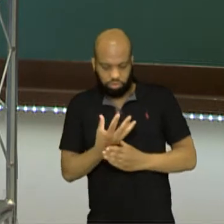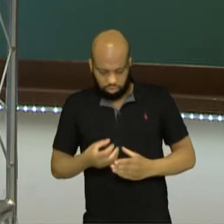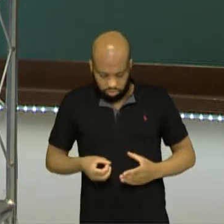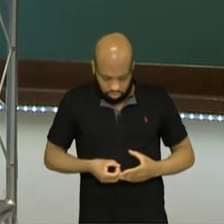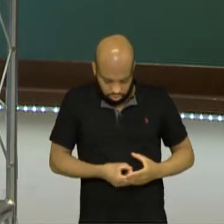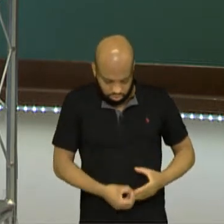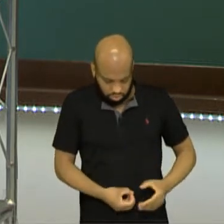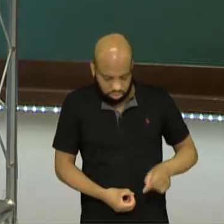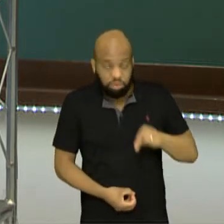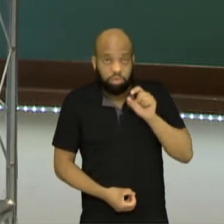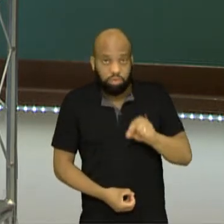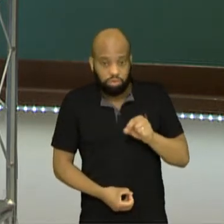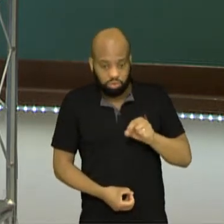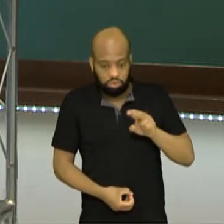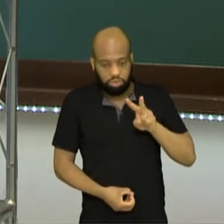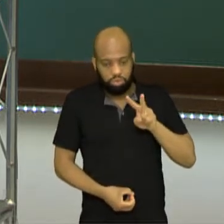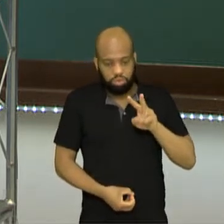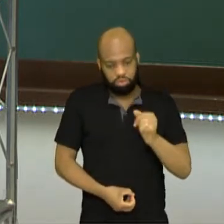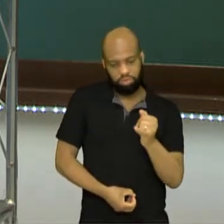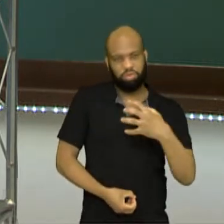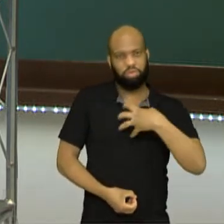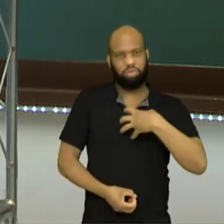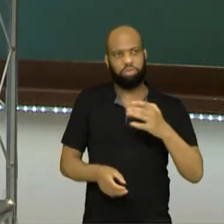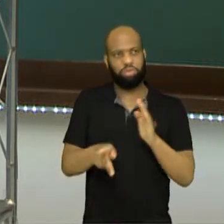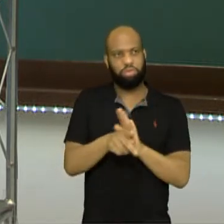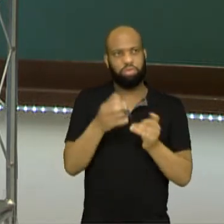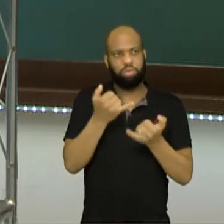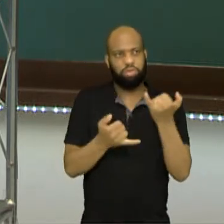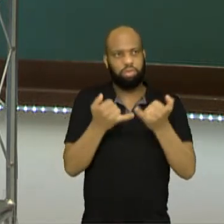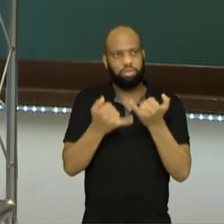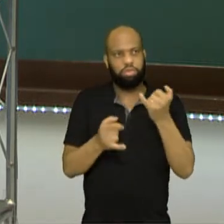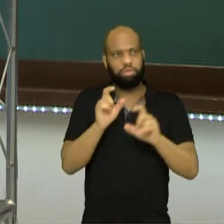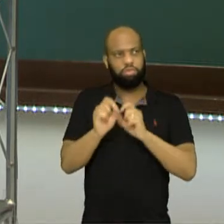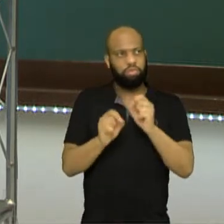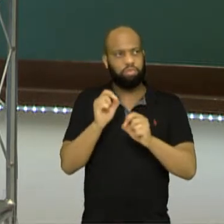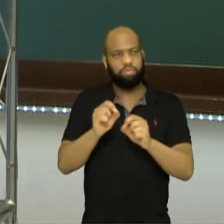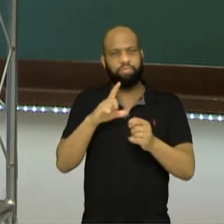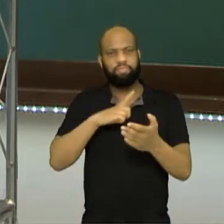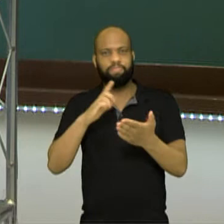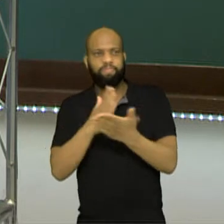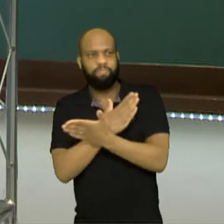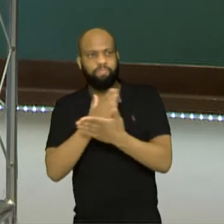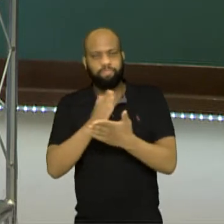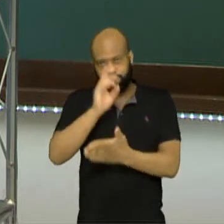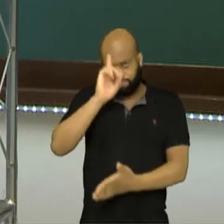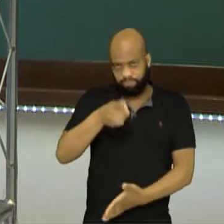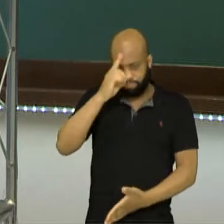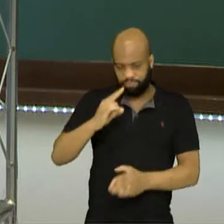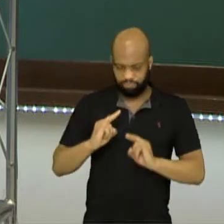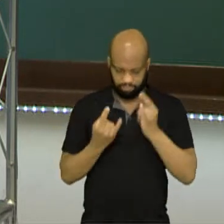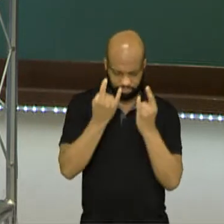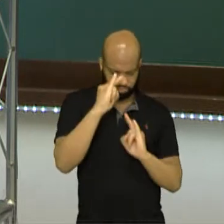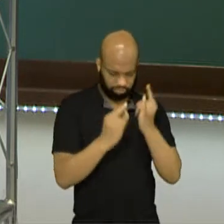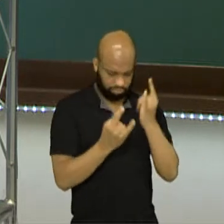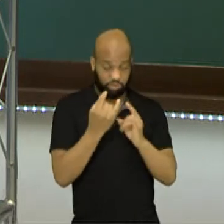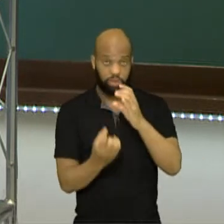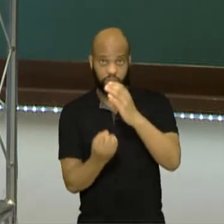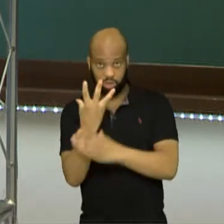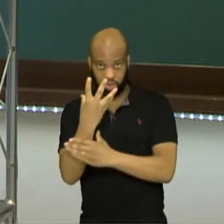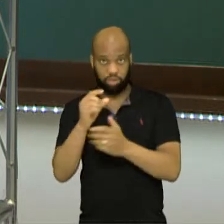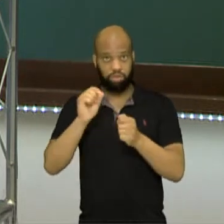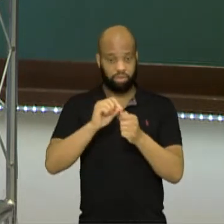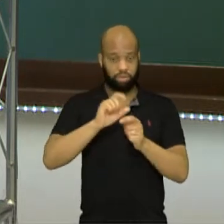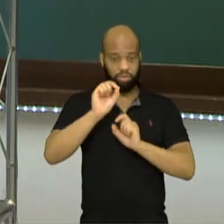num processo semelhante a uma cicatrização, né, com comandos para a produção de hormônios específicos por uma